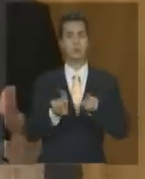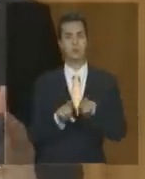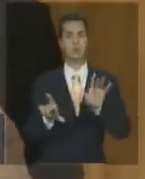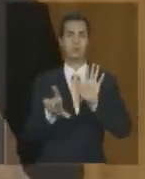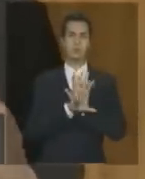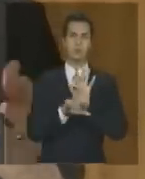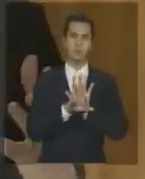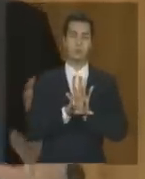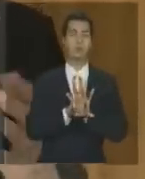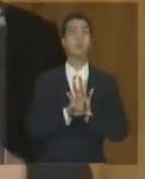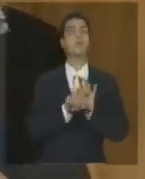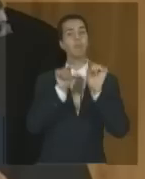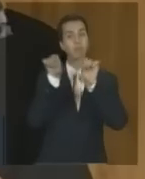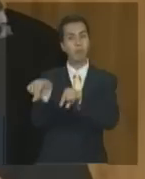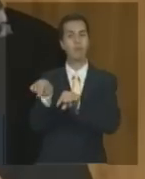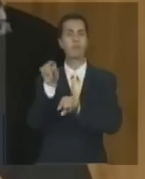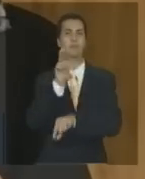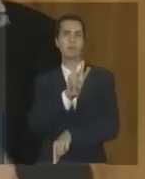está lá,